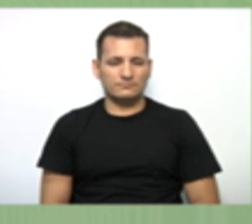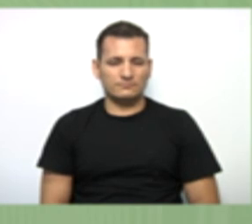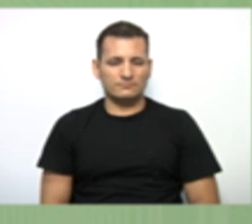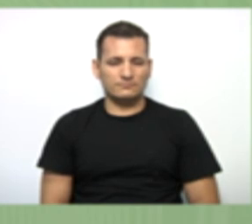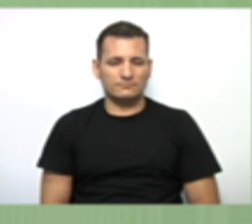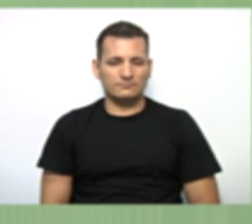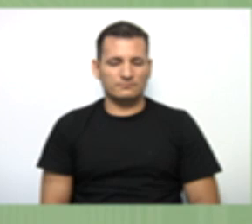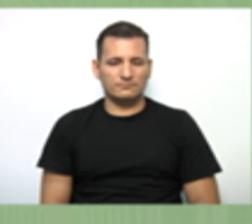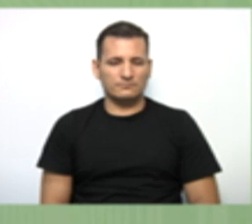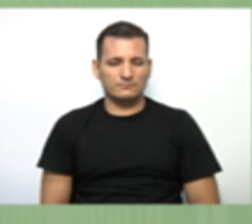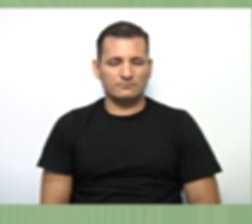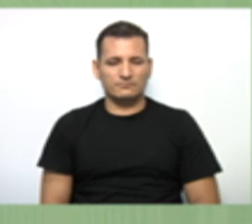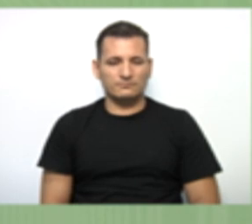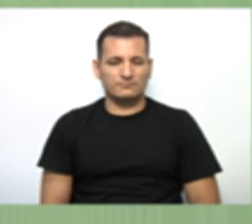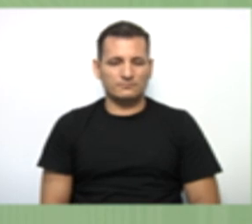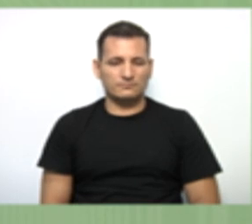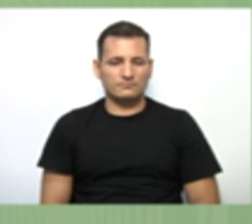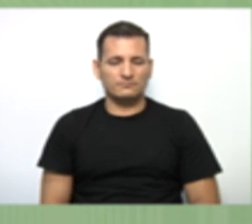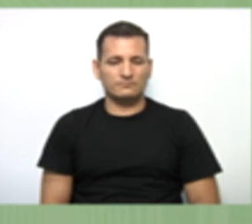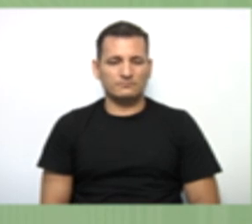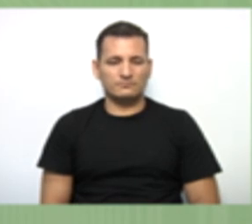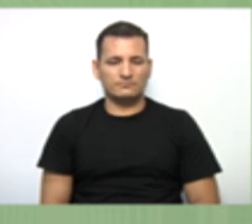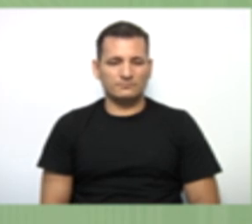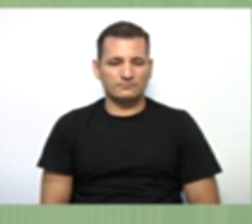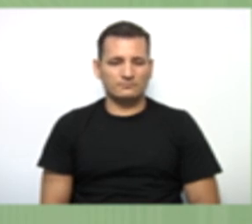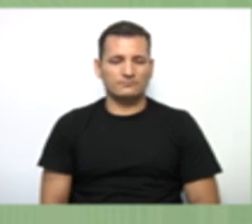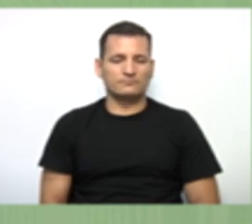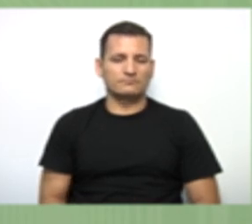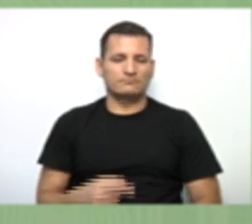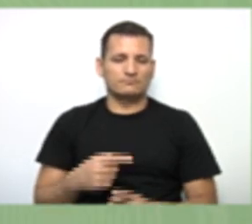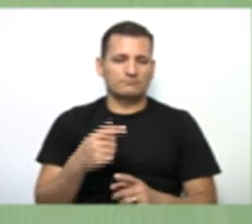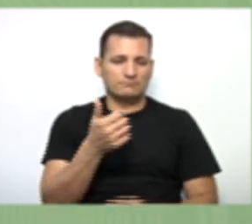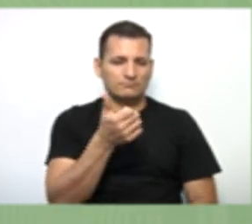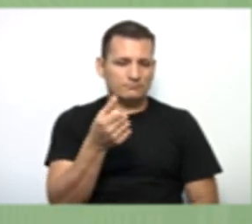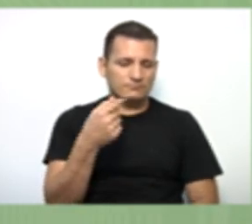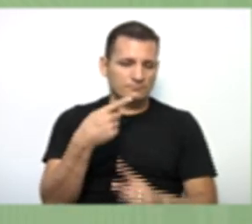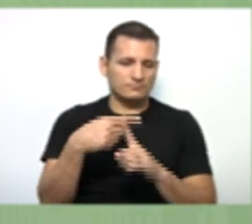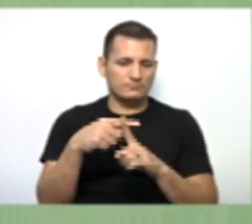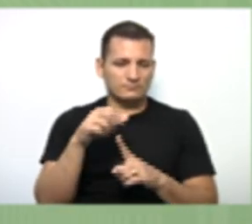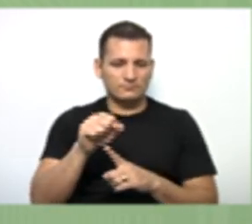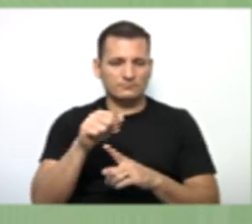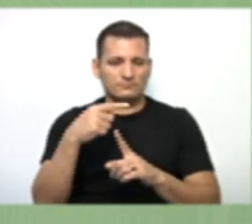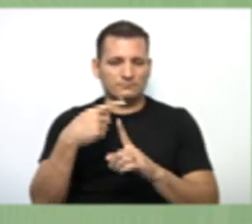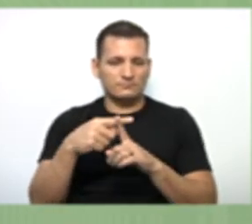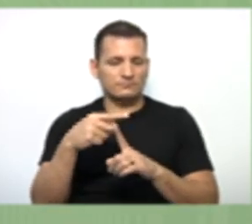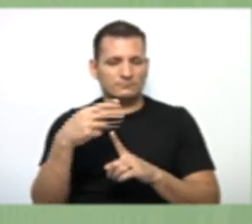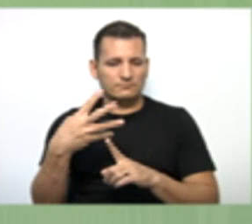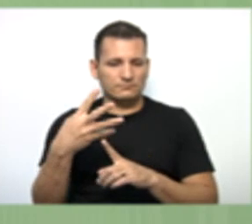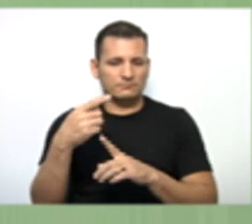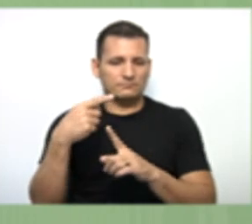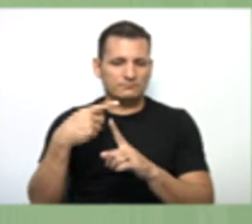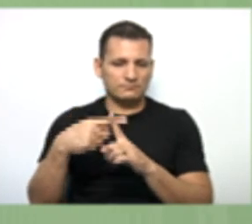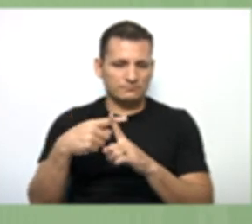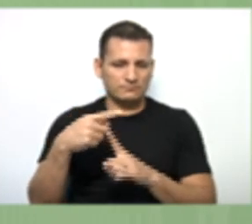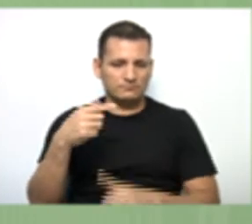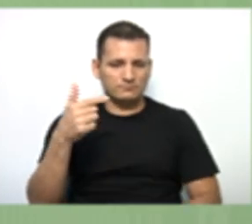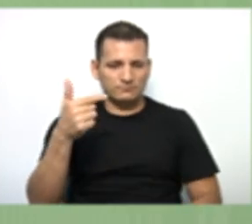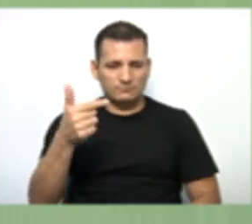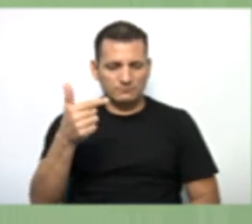Zero. Então, é 16 mais 8 mais 4 mais